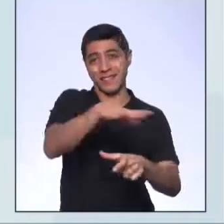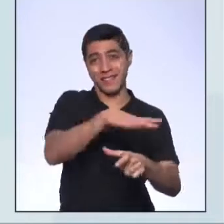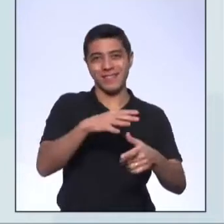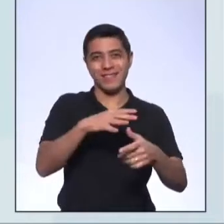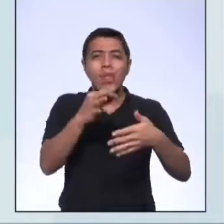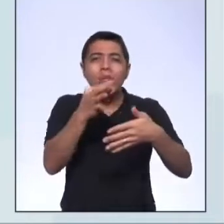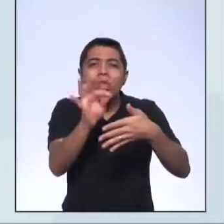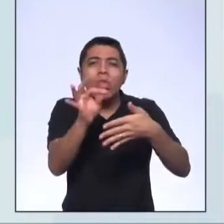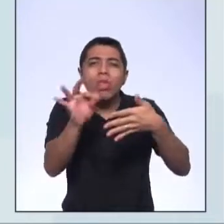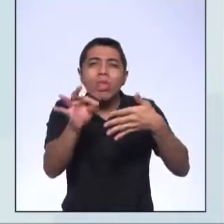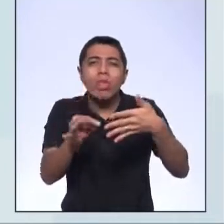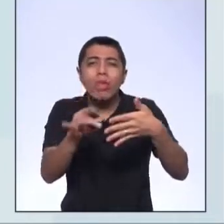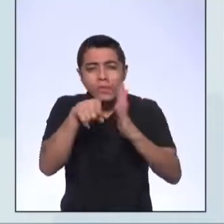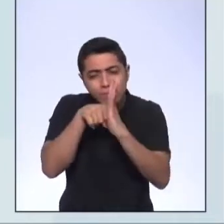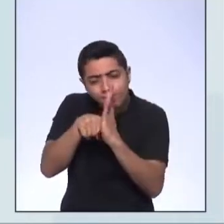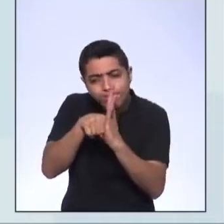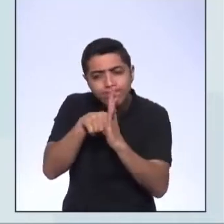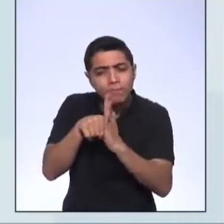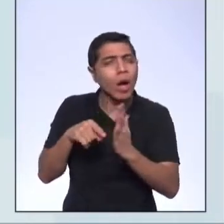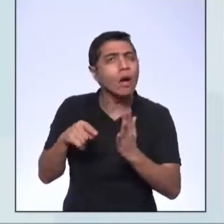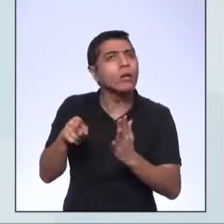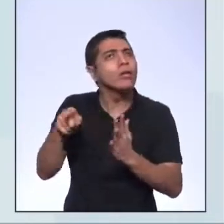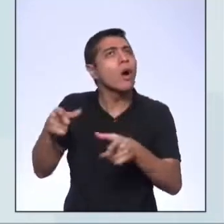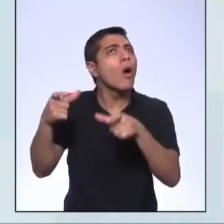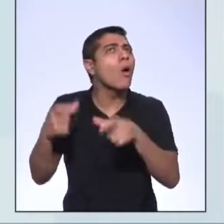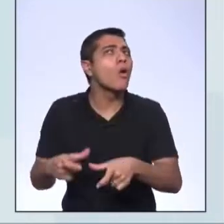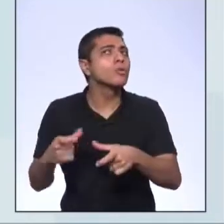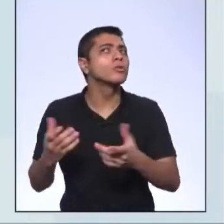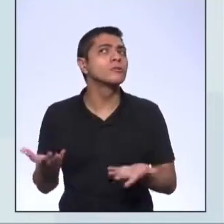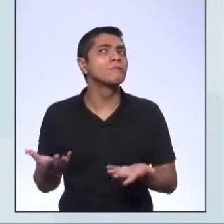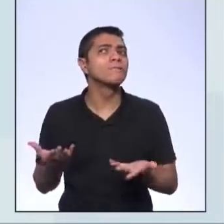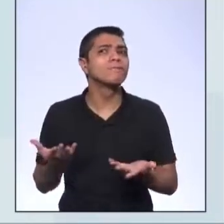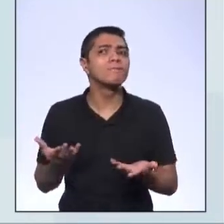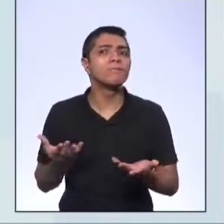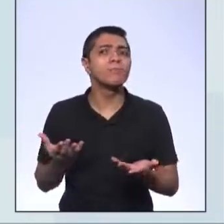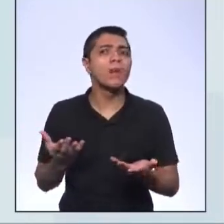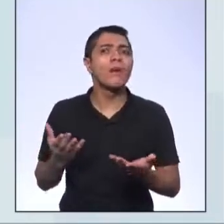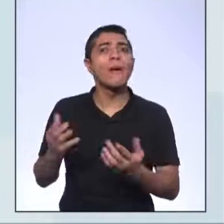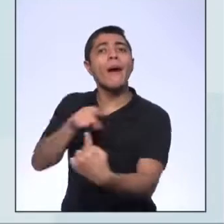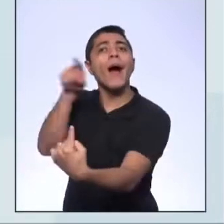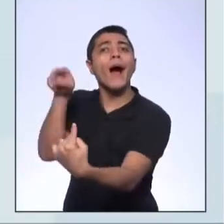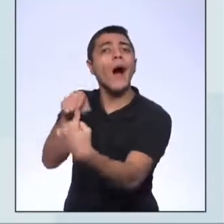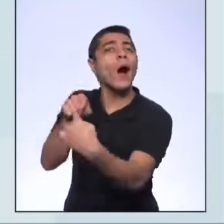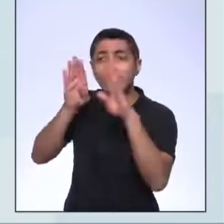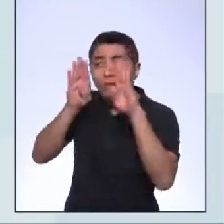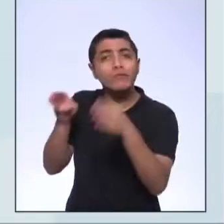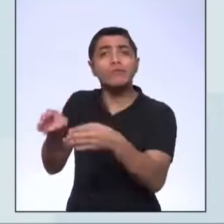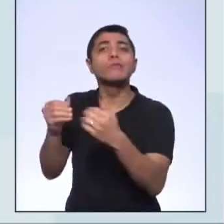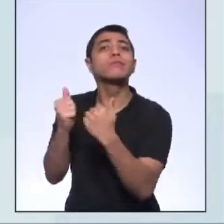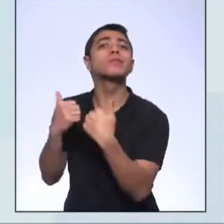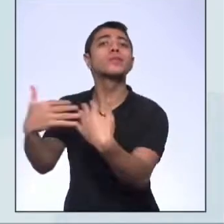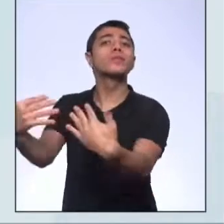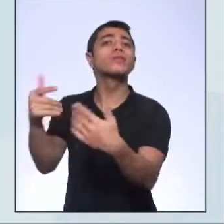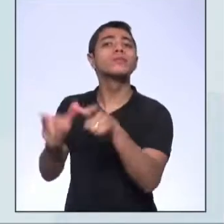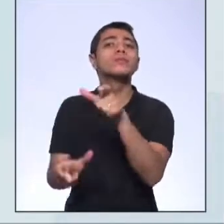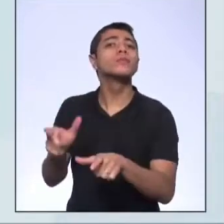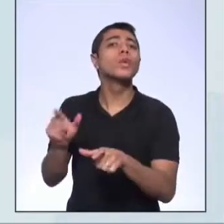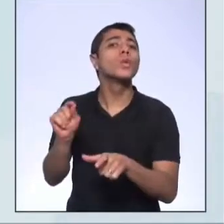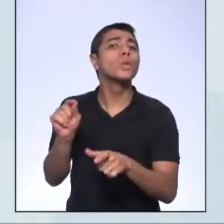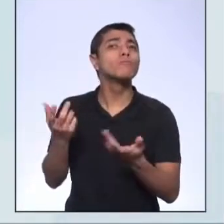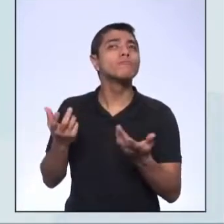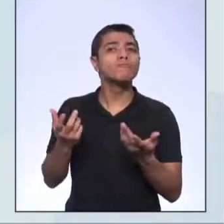Ah tá como o local público alvo o tema os prazos os materiais e tudo mais tá então vocês vão